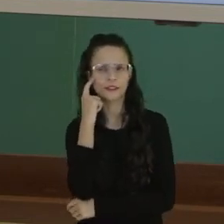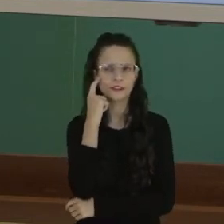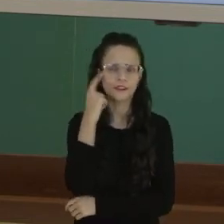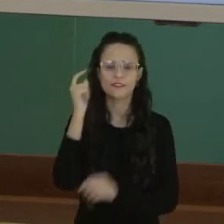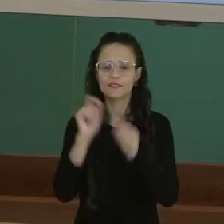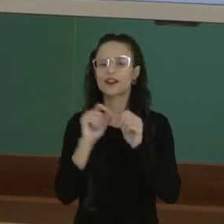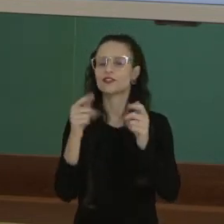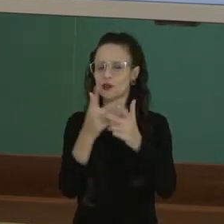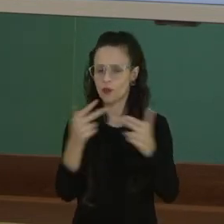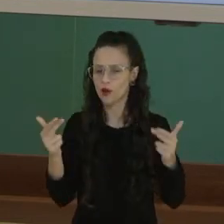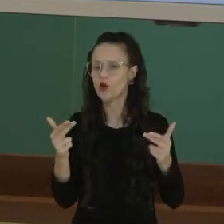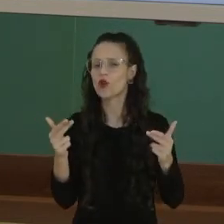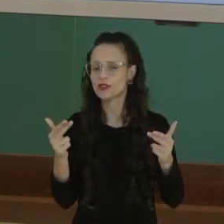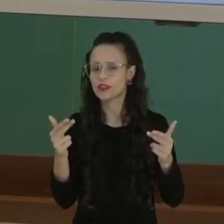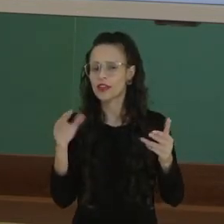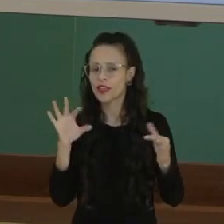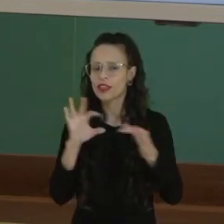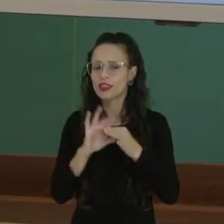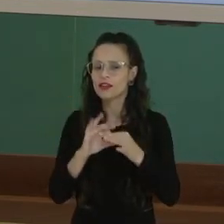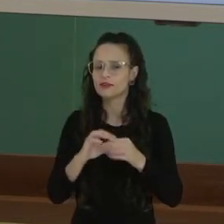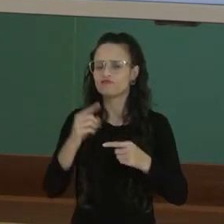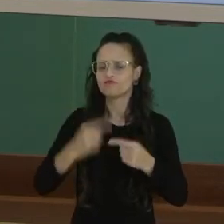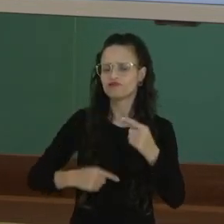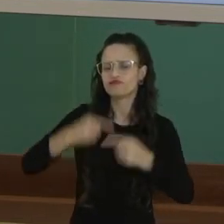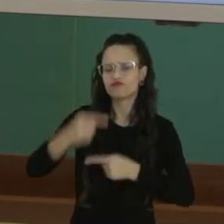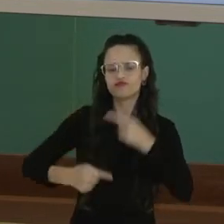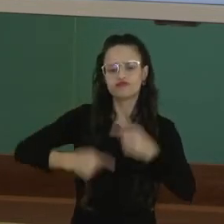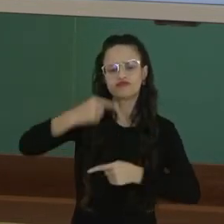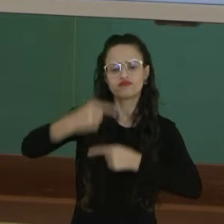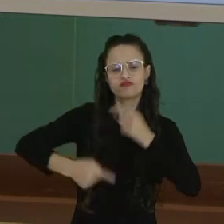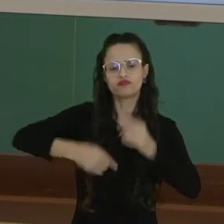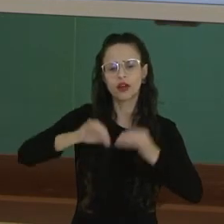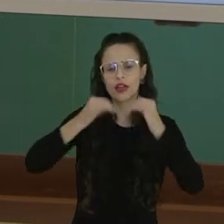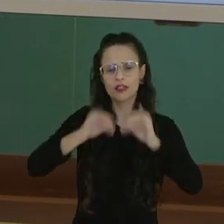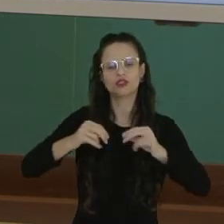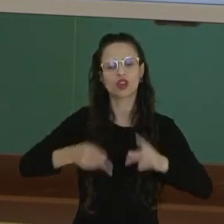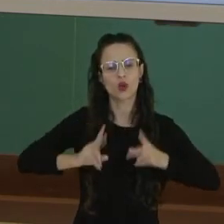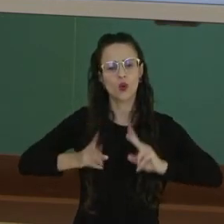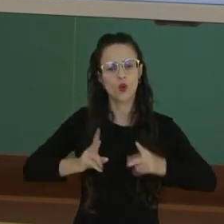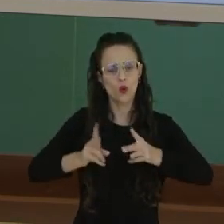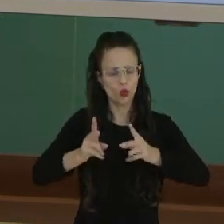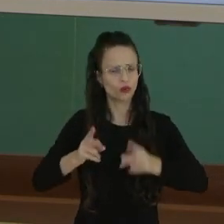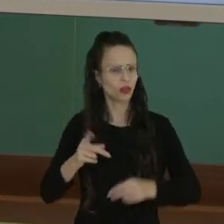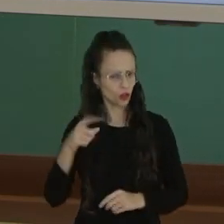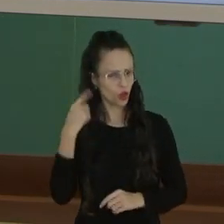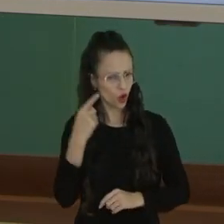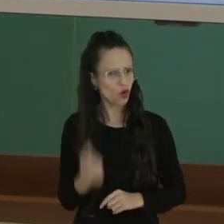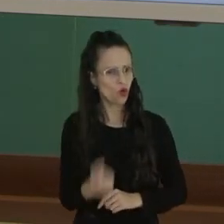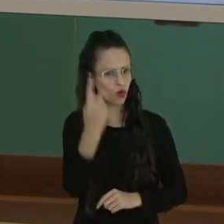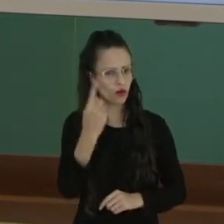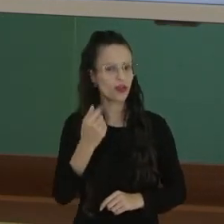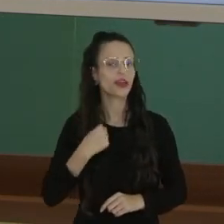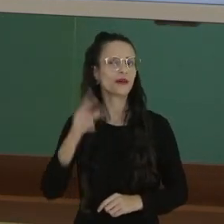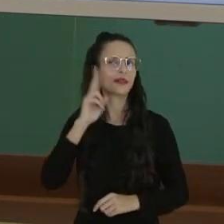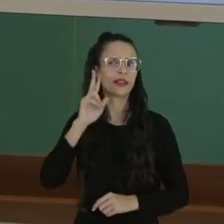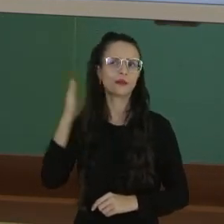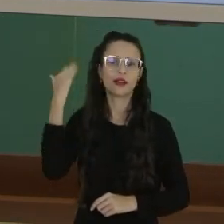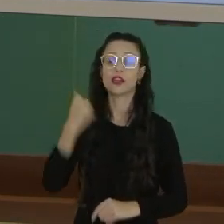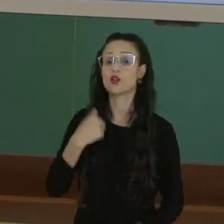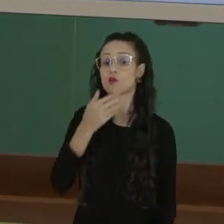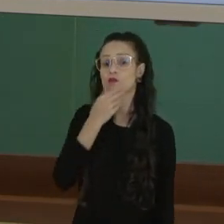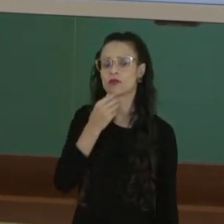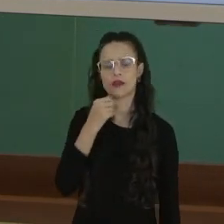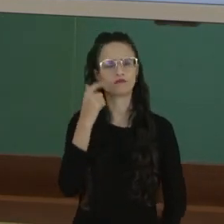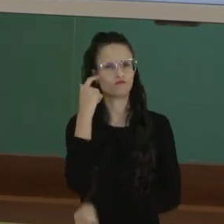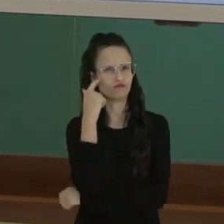negócio que esteja gerando energia constantemente. Né? É um bagulho louco isso. Isso é muito maluco. Eu lembro da minha época de piá